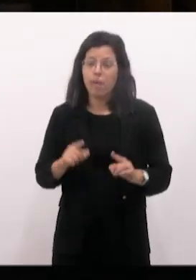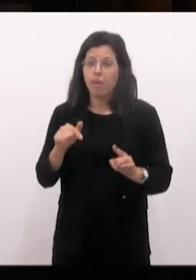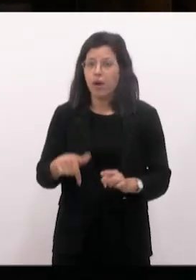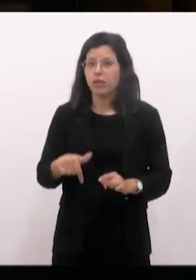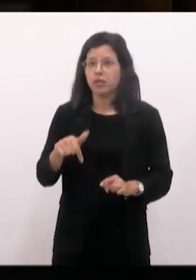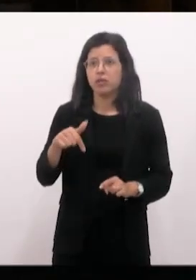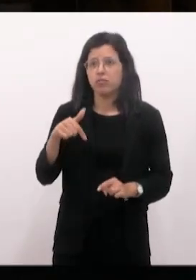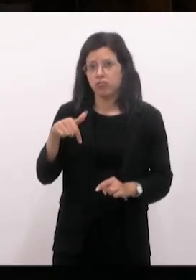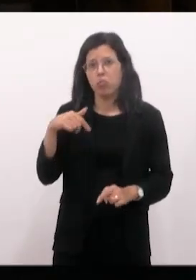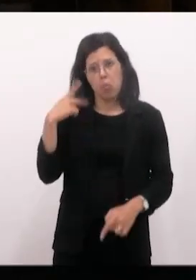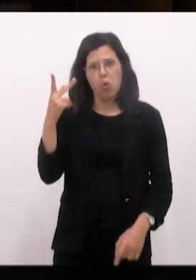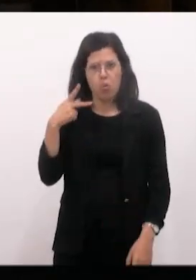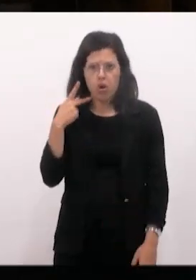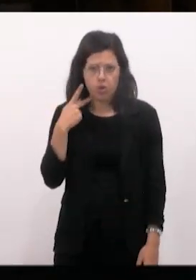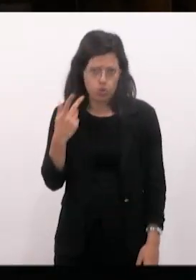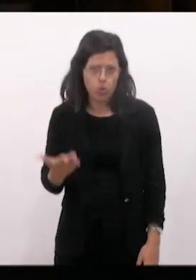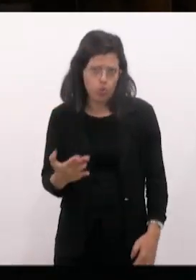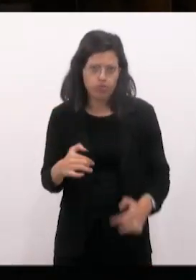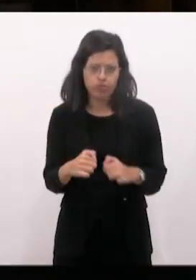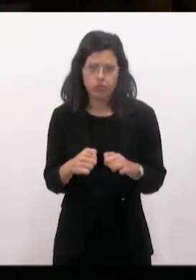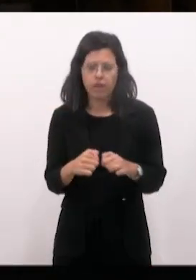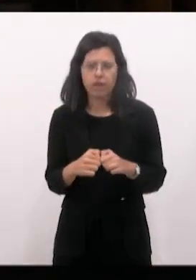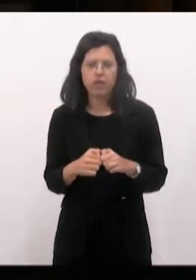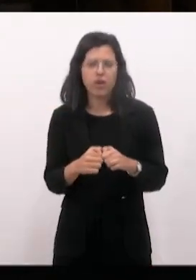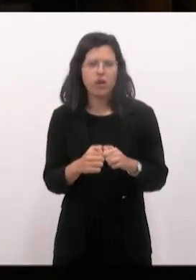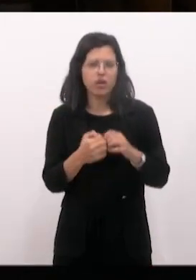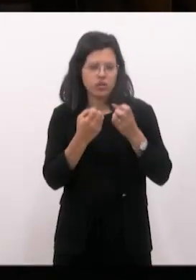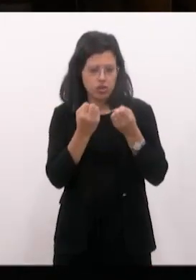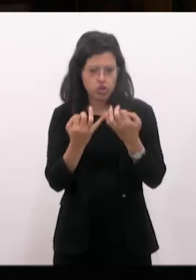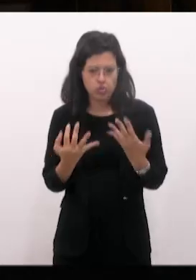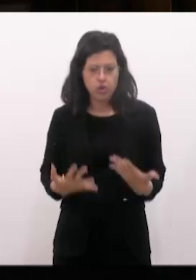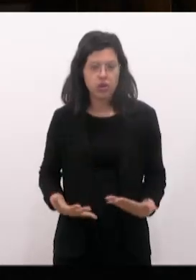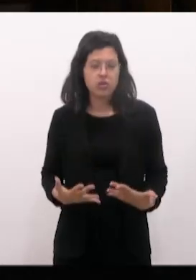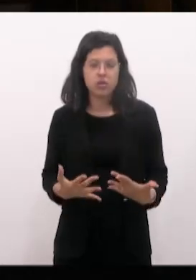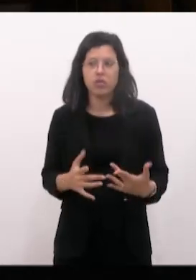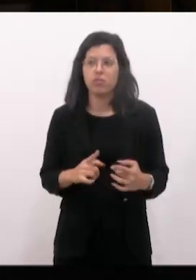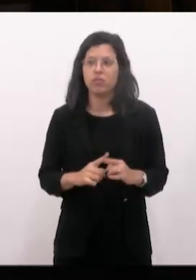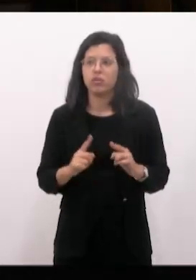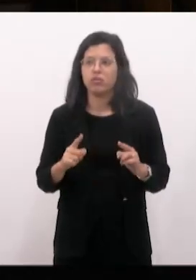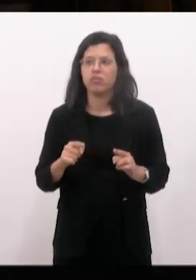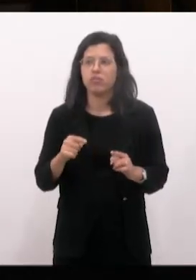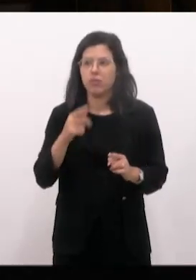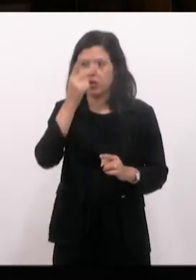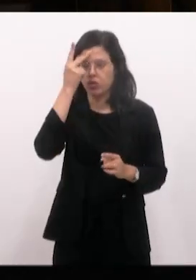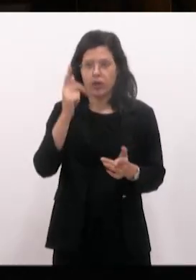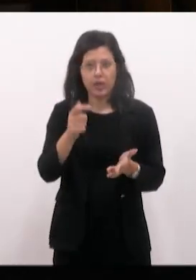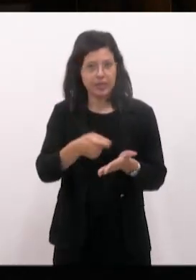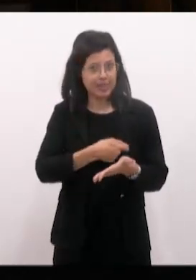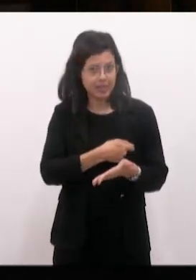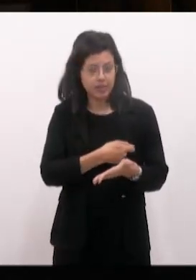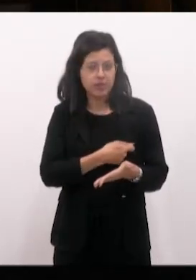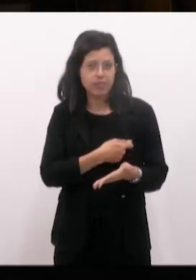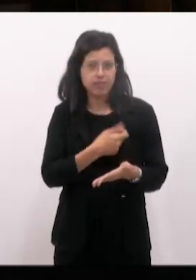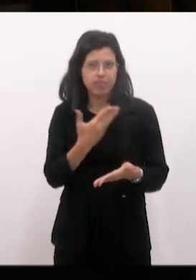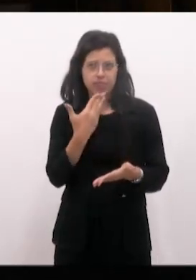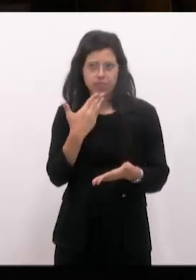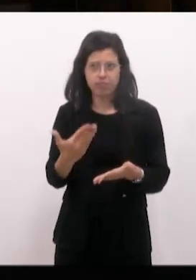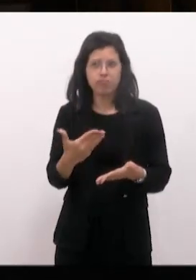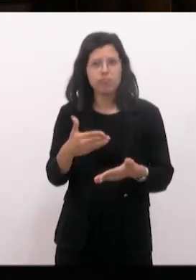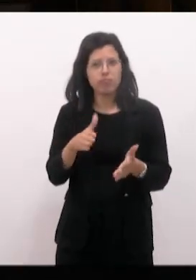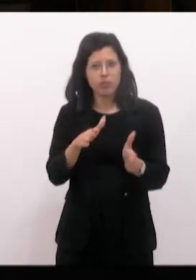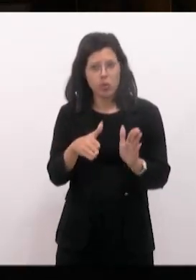procurador, evidente, que fez a exposição, mas quem assina o pedido foi o